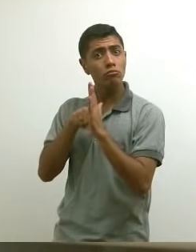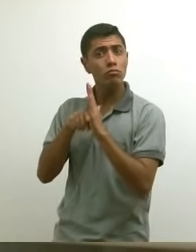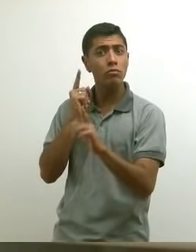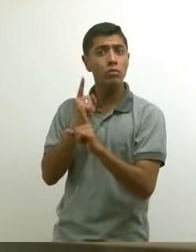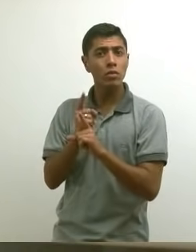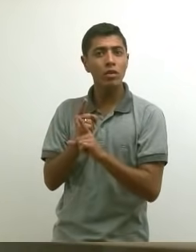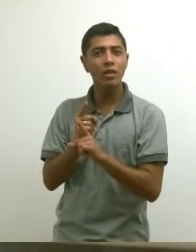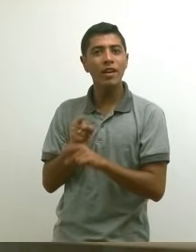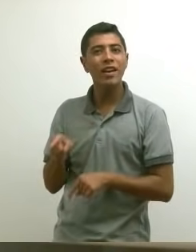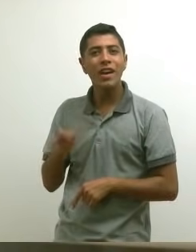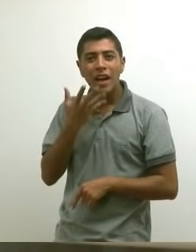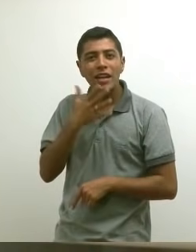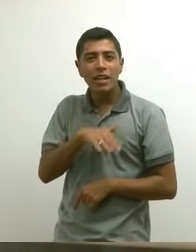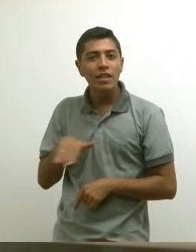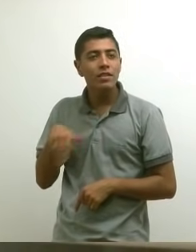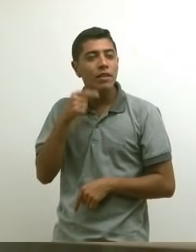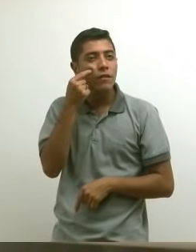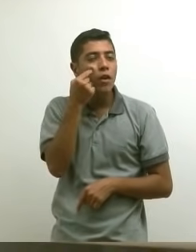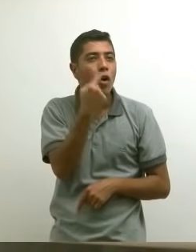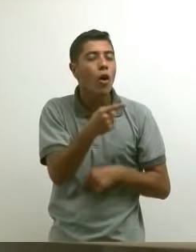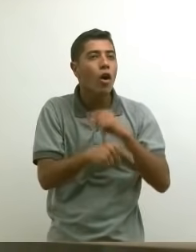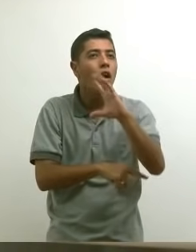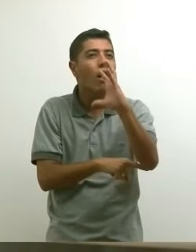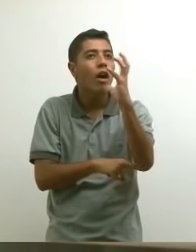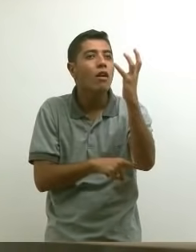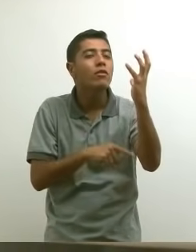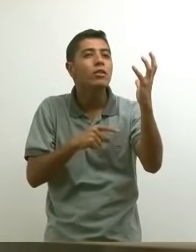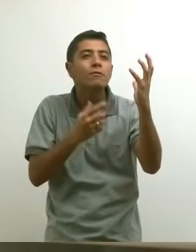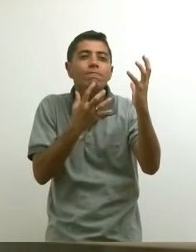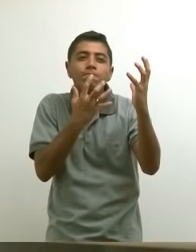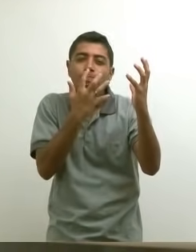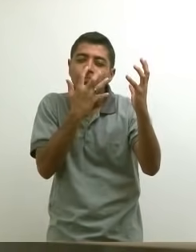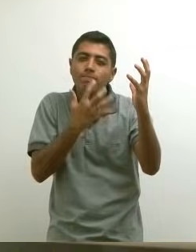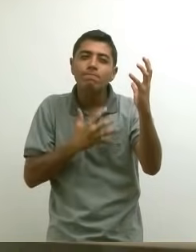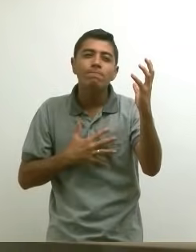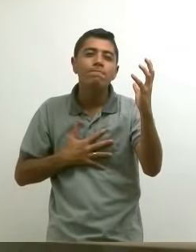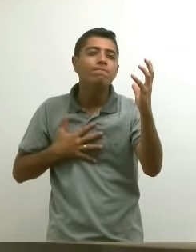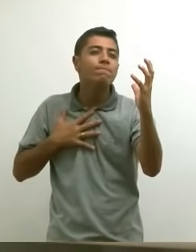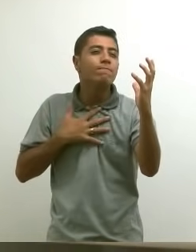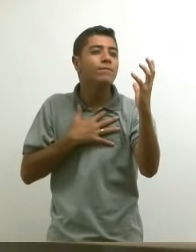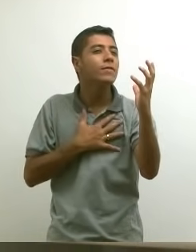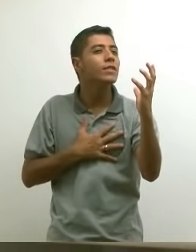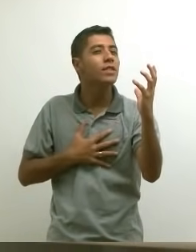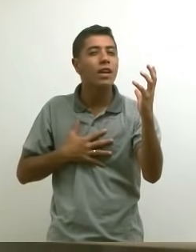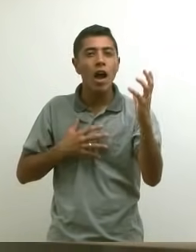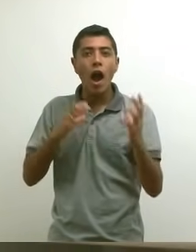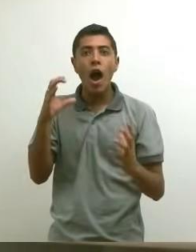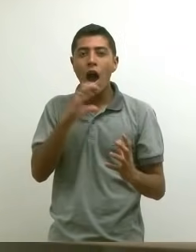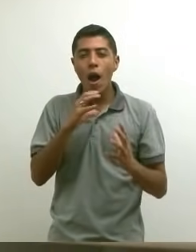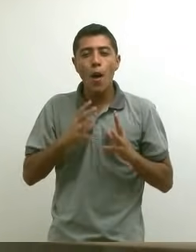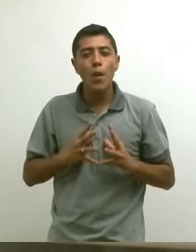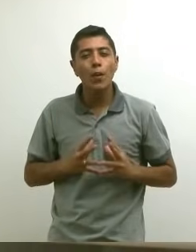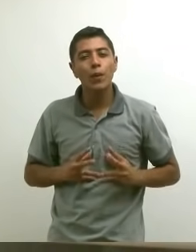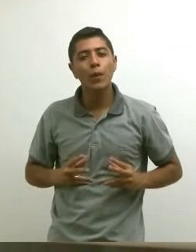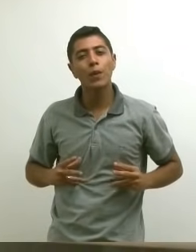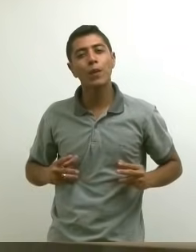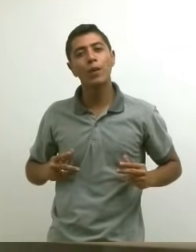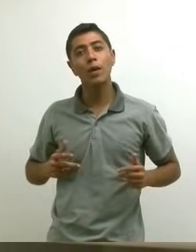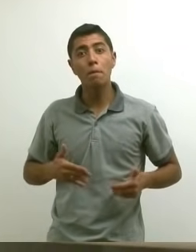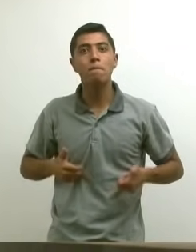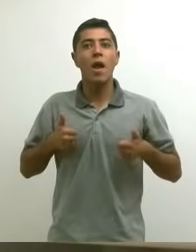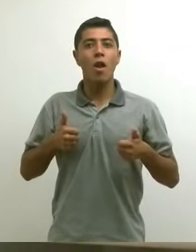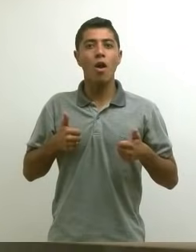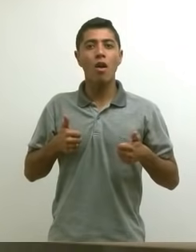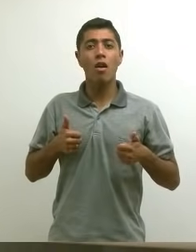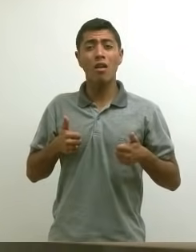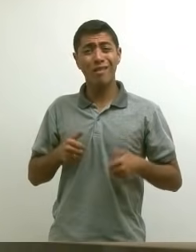ela uma árvore era ficar menos dias internado isso traz uma economia enorme norm saúde pública não só com está sendo feito um projeto